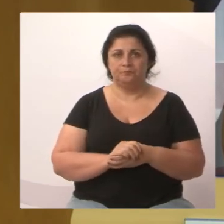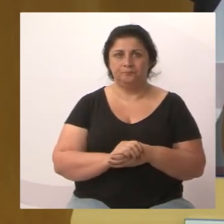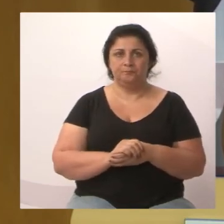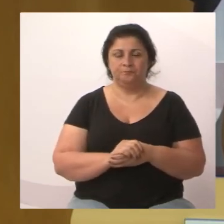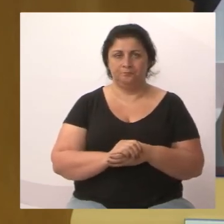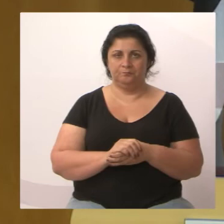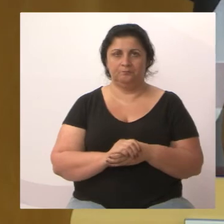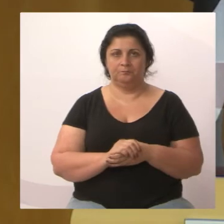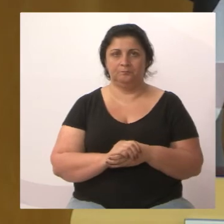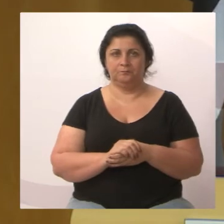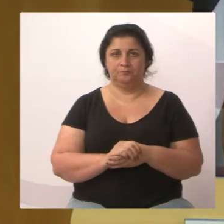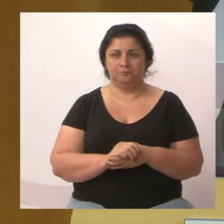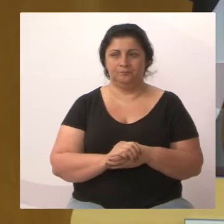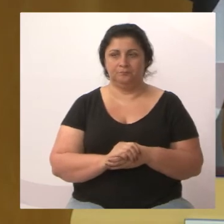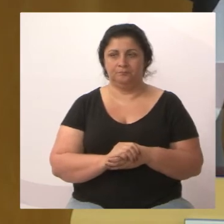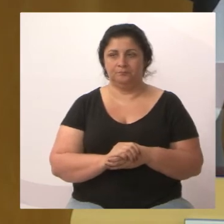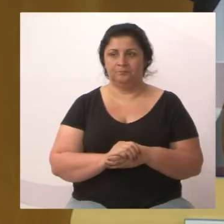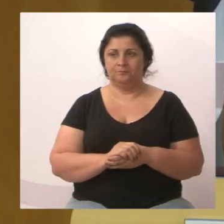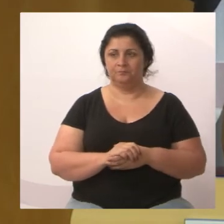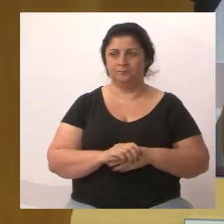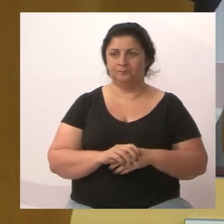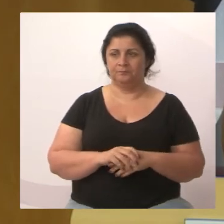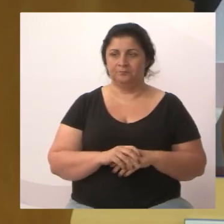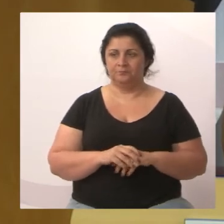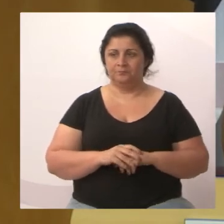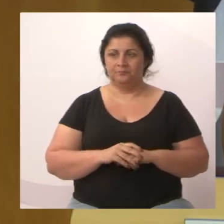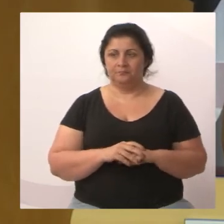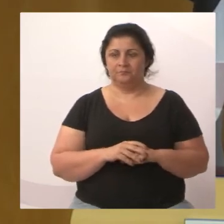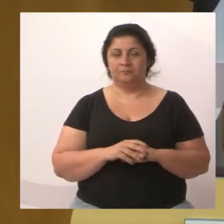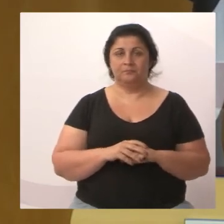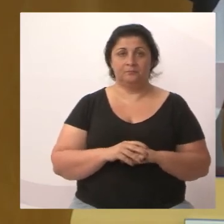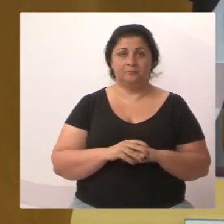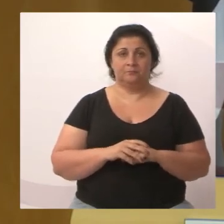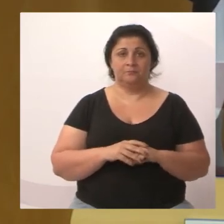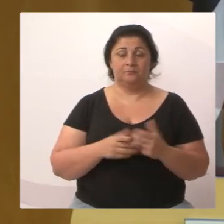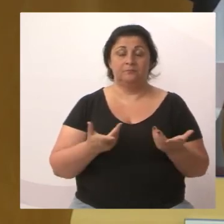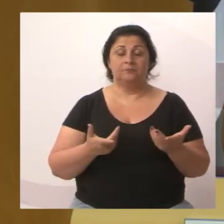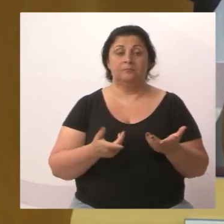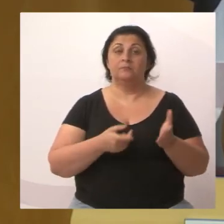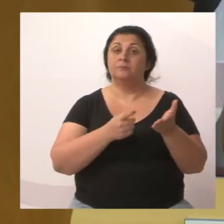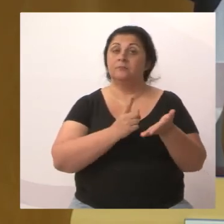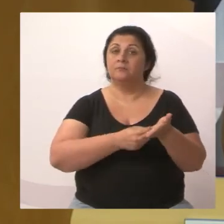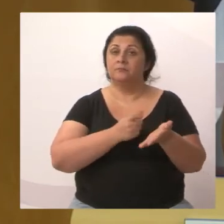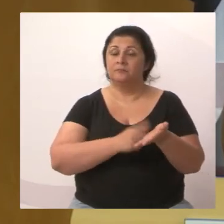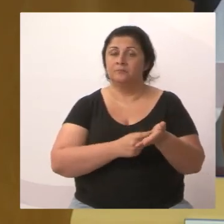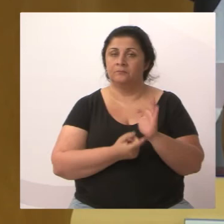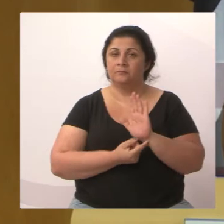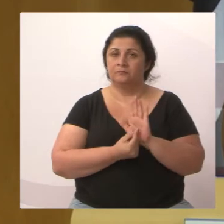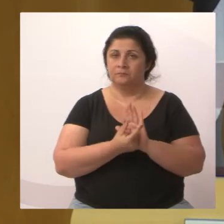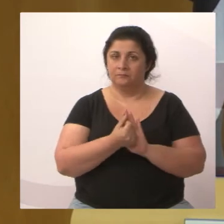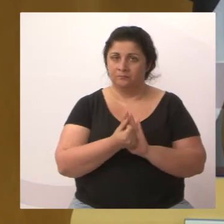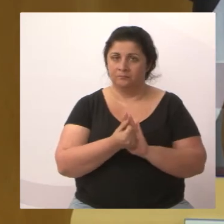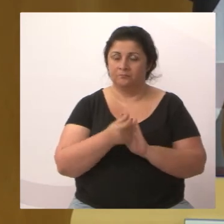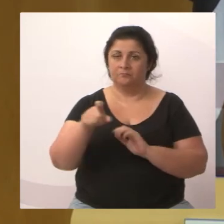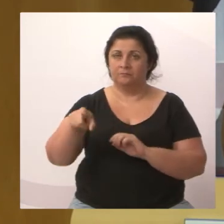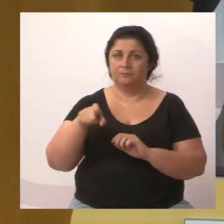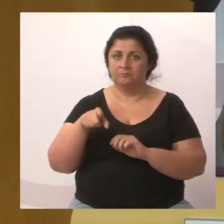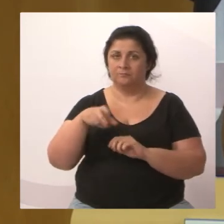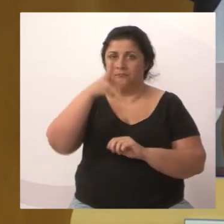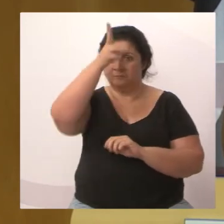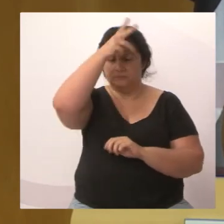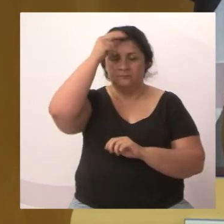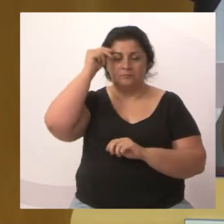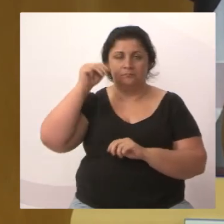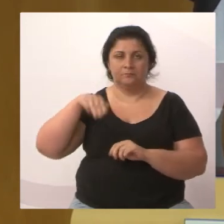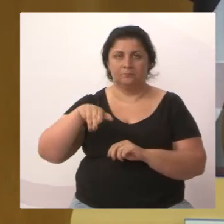Que é as prestações das contas do ex-prefeito Marco Aurélio no ano de 2001.